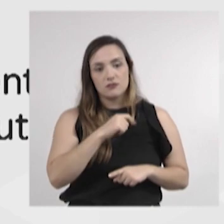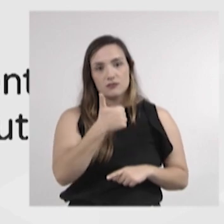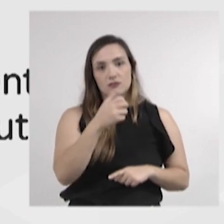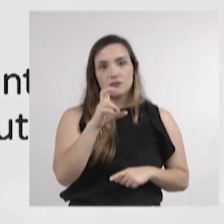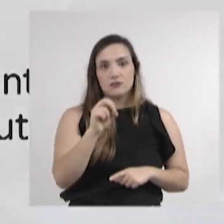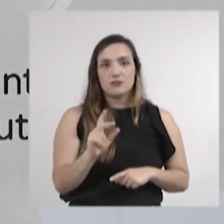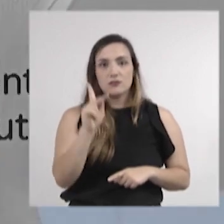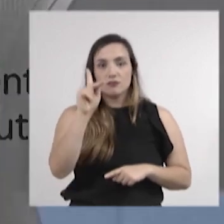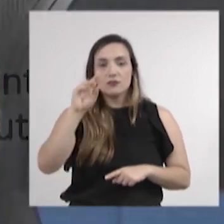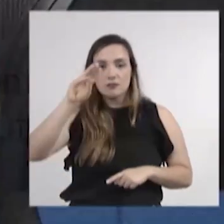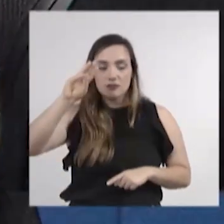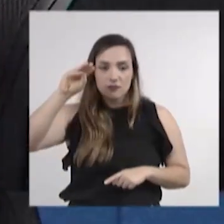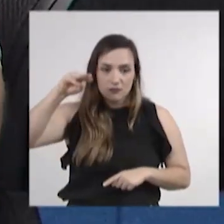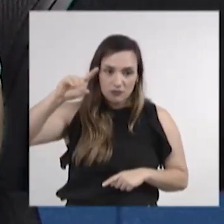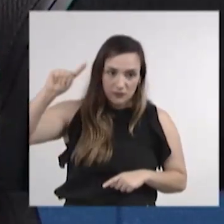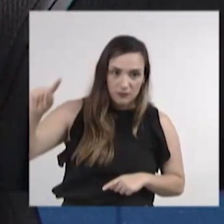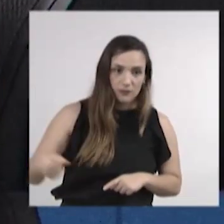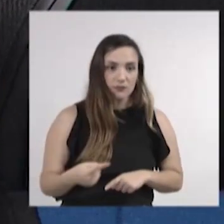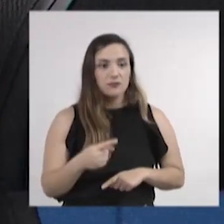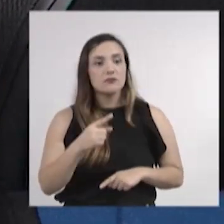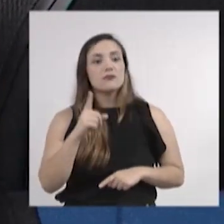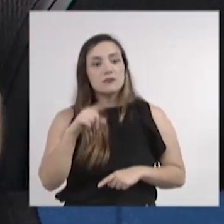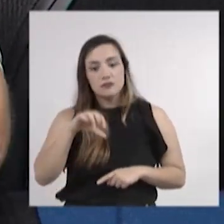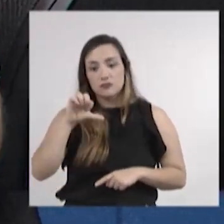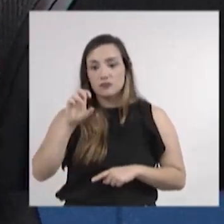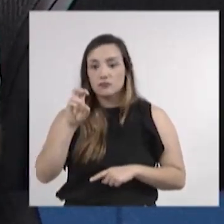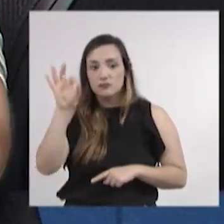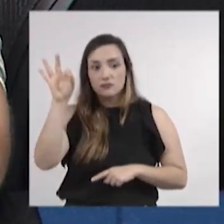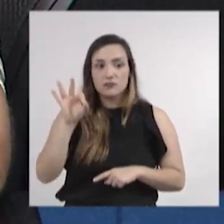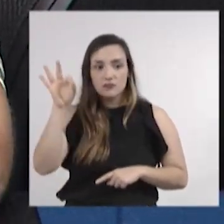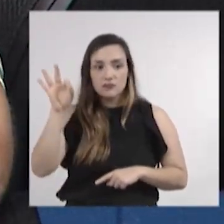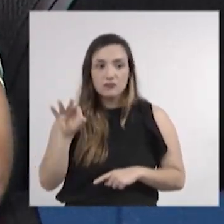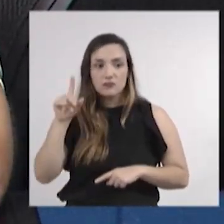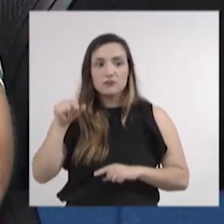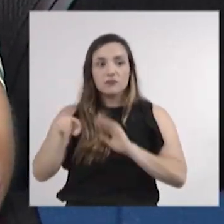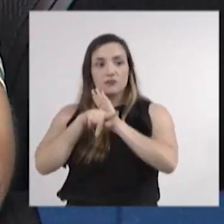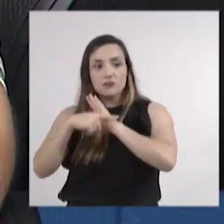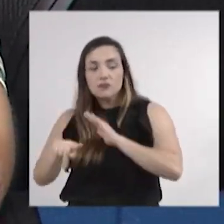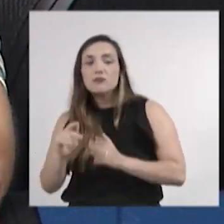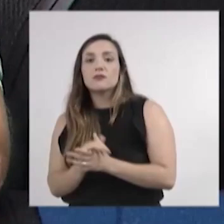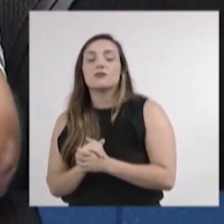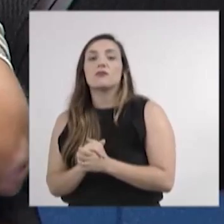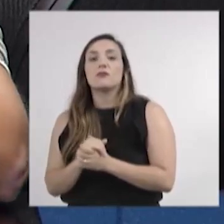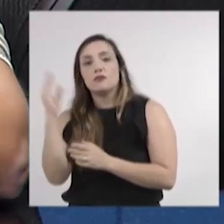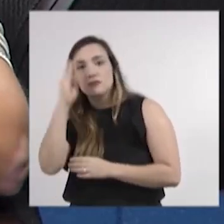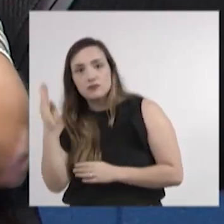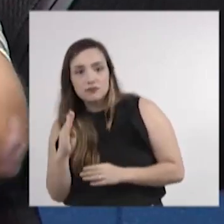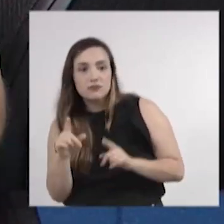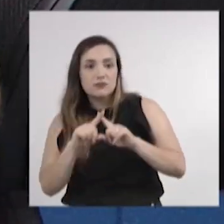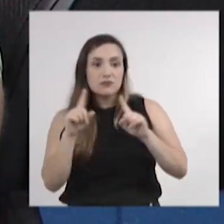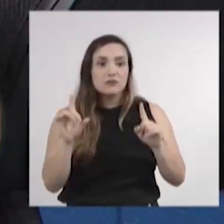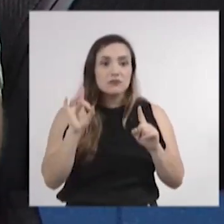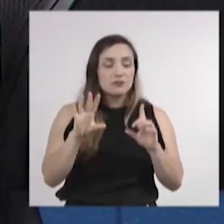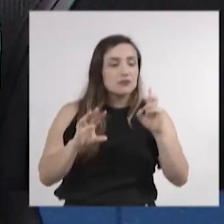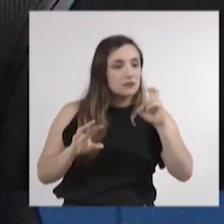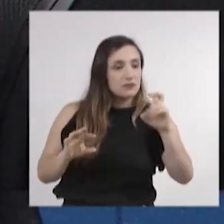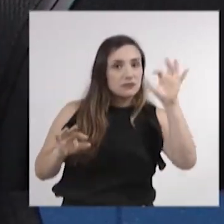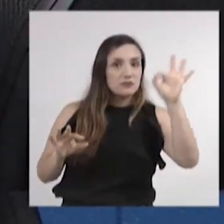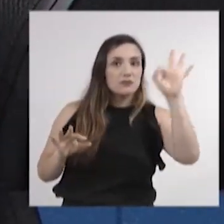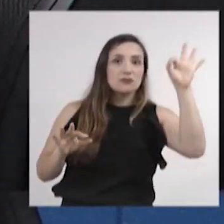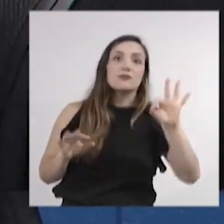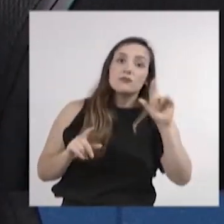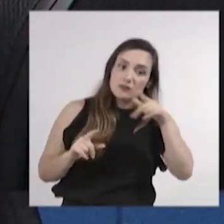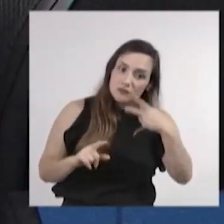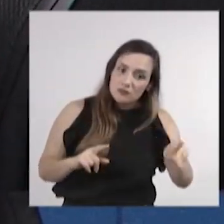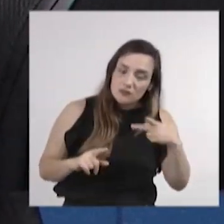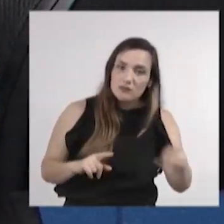quadrados, 95% da área está em território brasileiro. 5% é território paraguaio. Paraguai. Então, muitas pessoas até acabam esquecendo que a